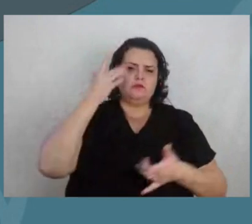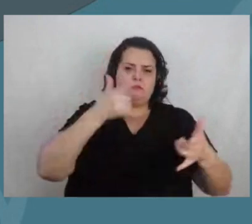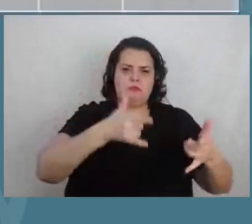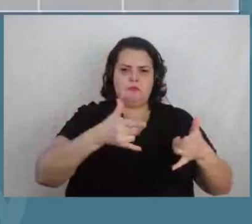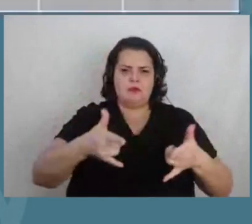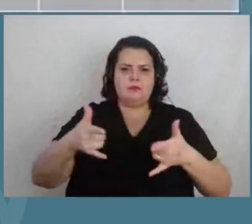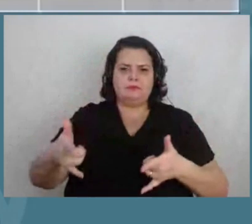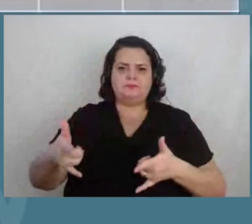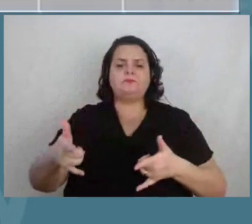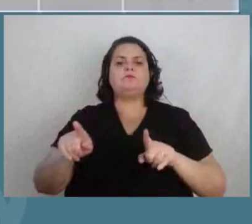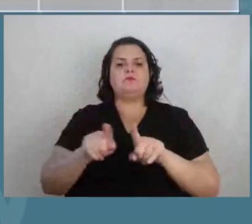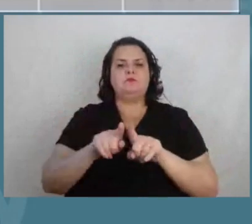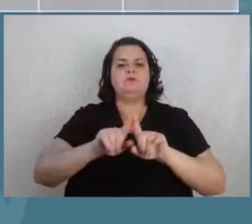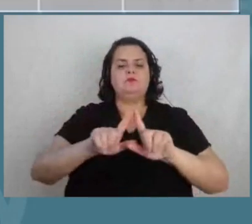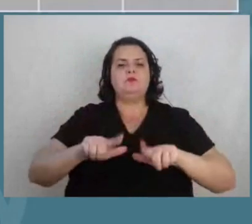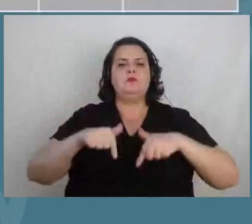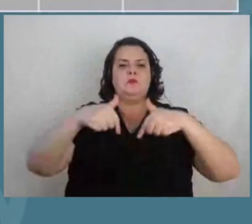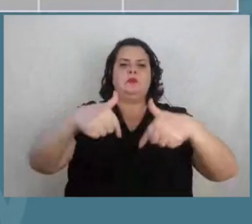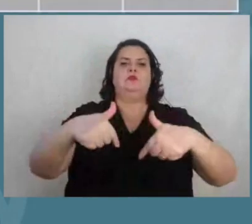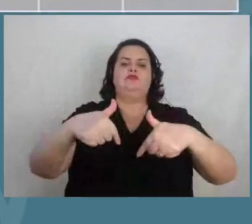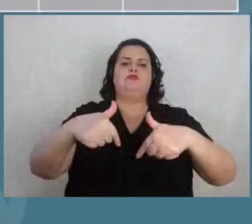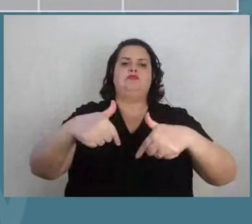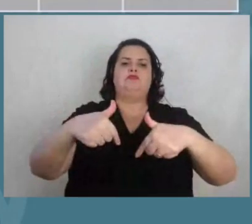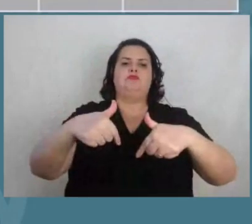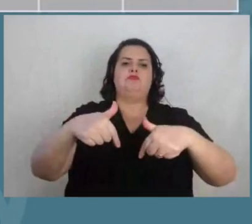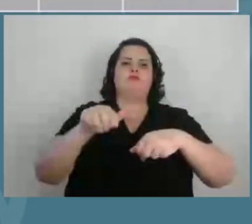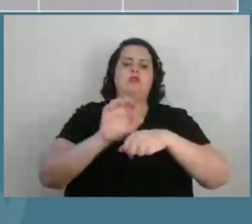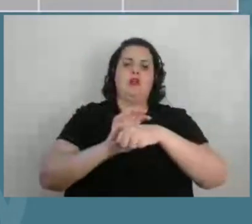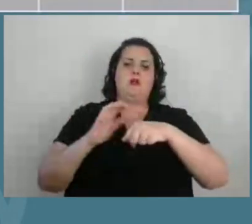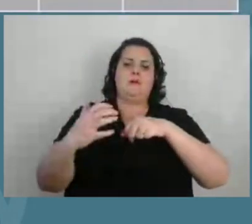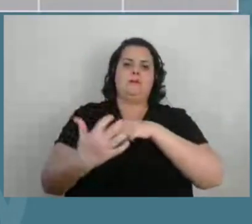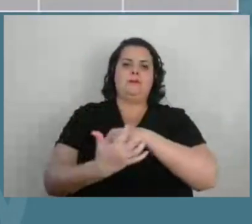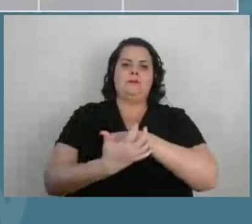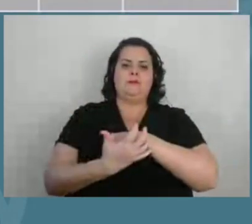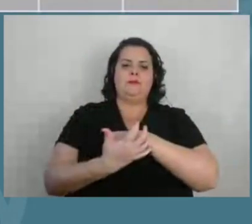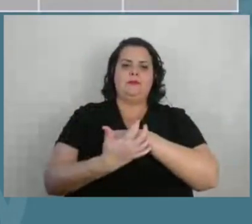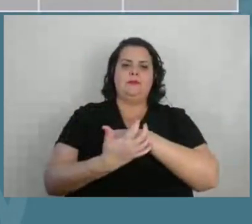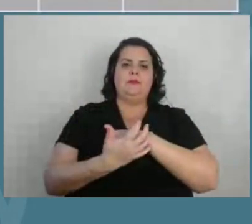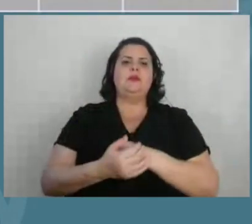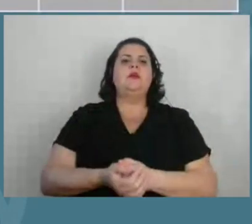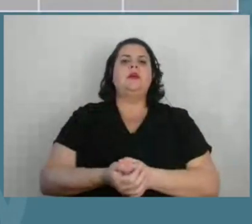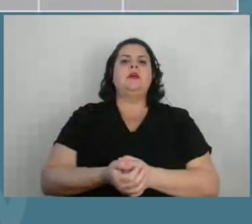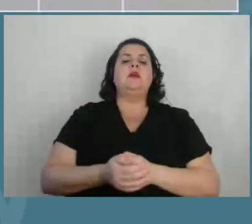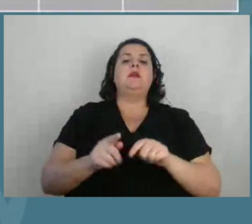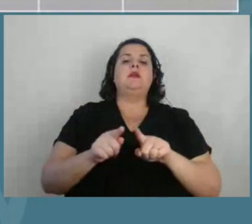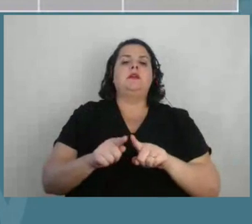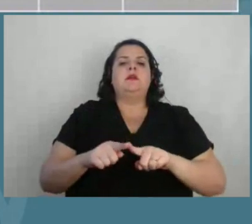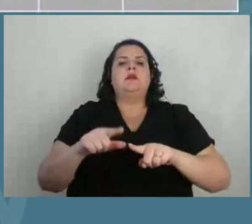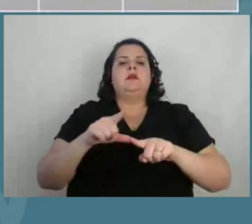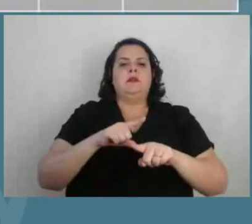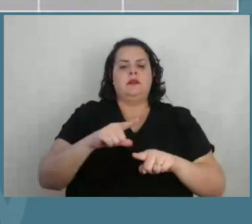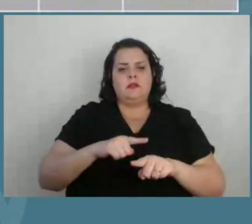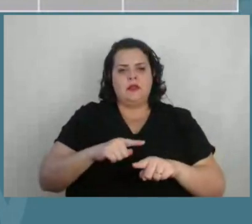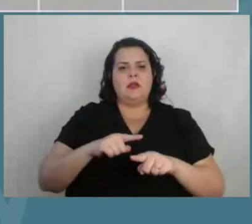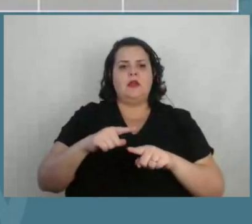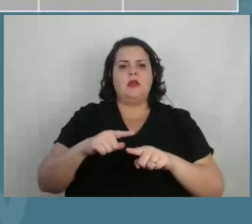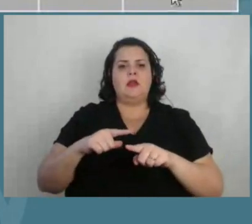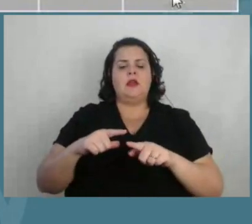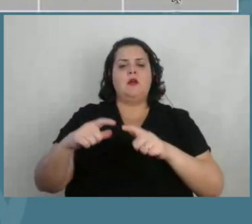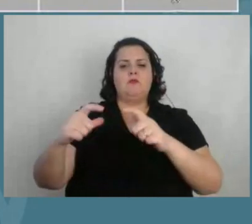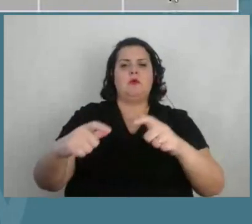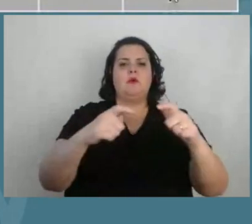para o enfrentamento da Covid. Das unidades não Covid, também nós temos uma taxa de ocupação de